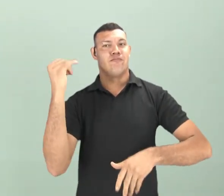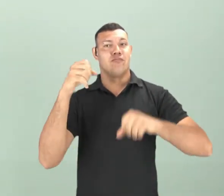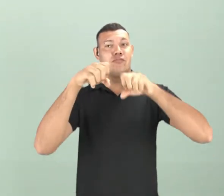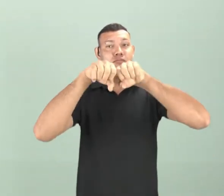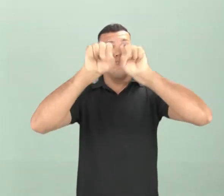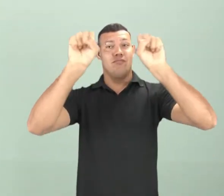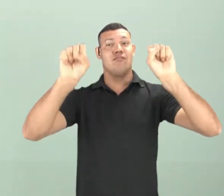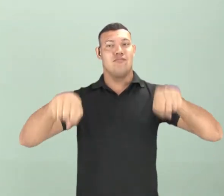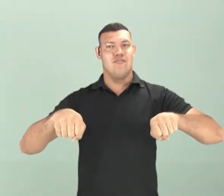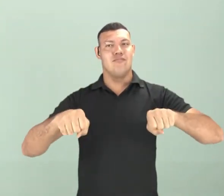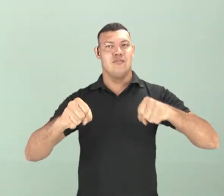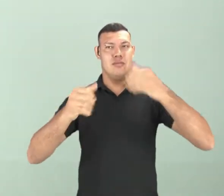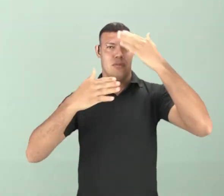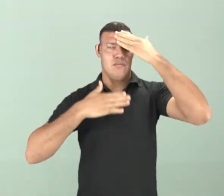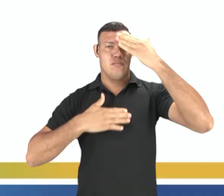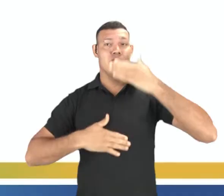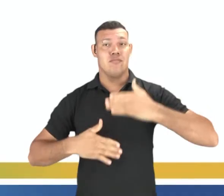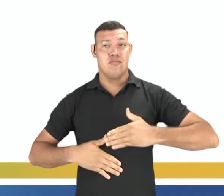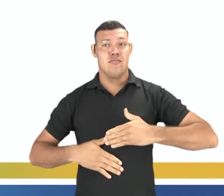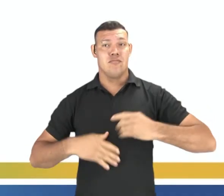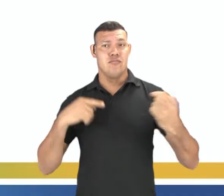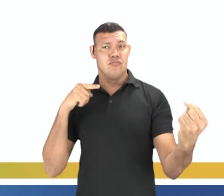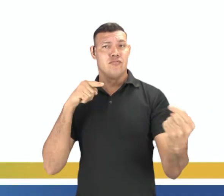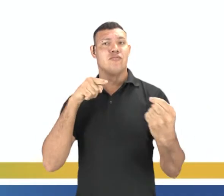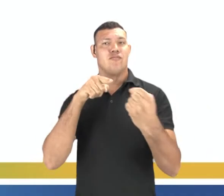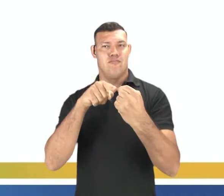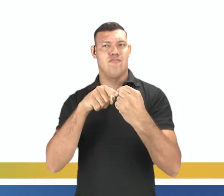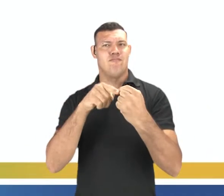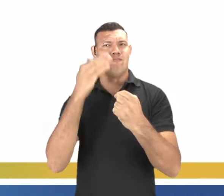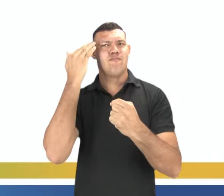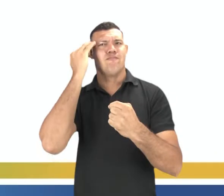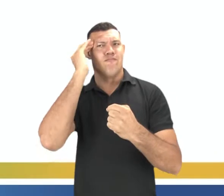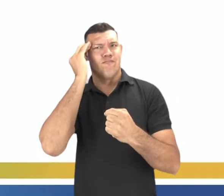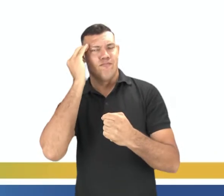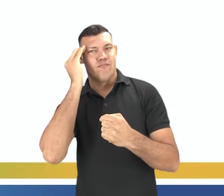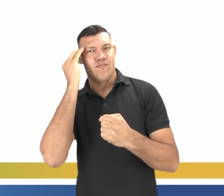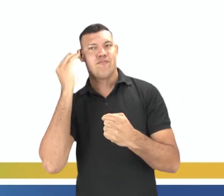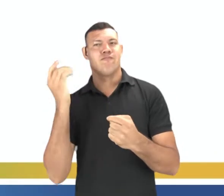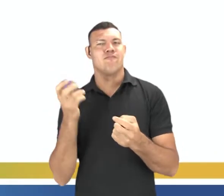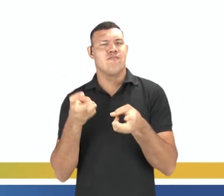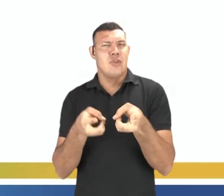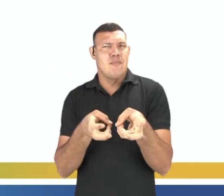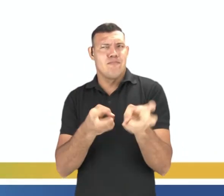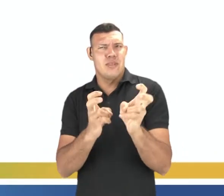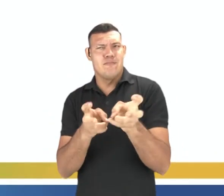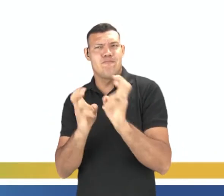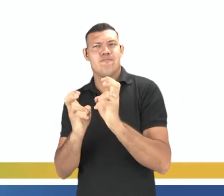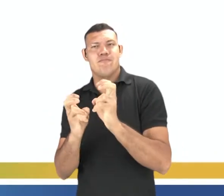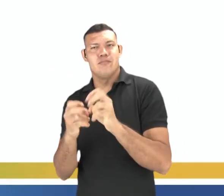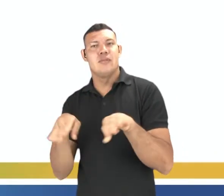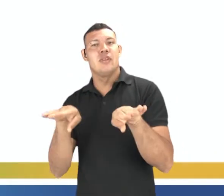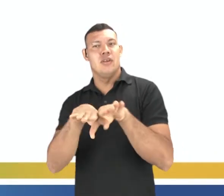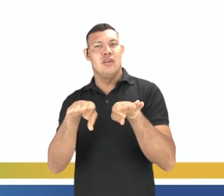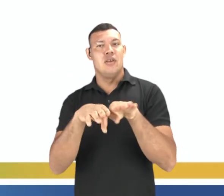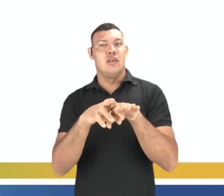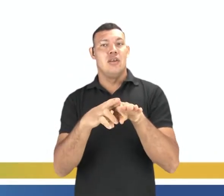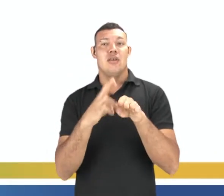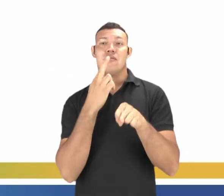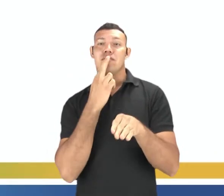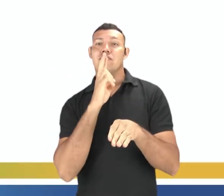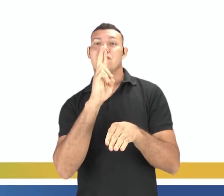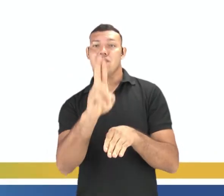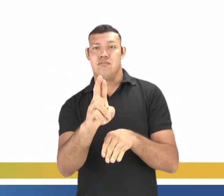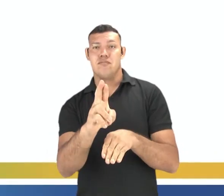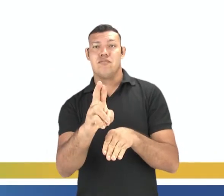corpo. Ele está relacionado com a compreensão, com a percepção e resposta dos estímulos internos